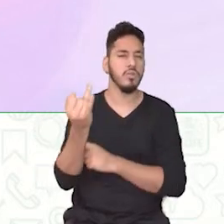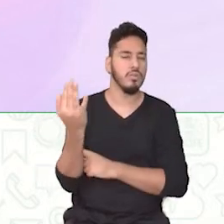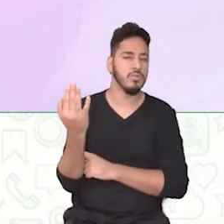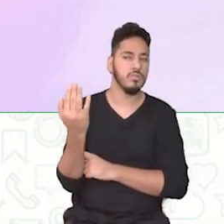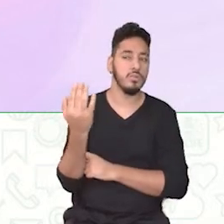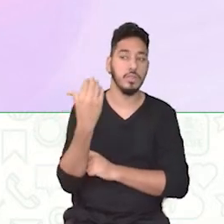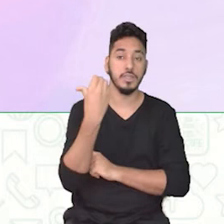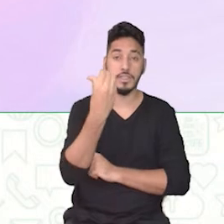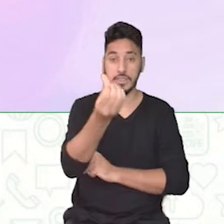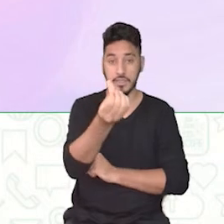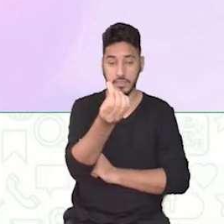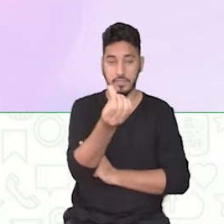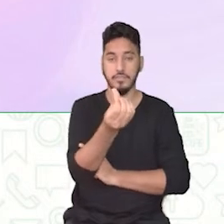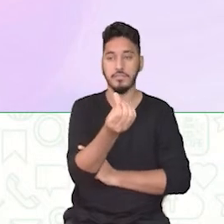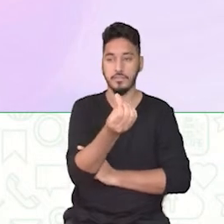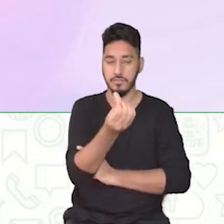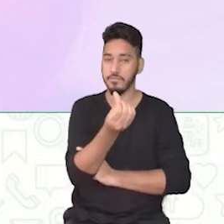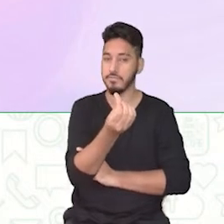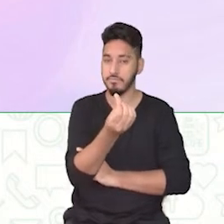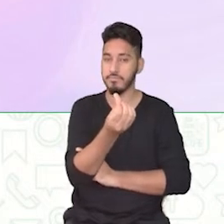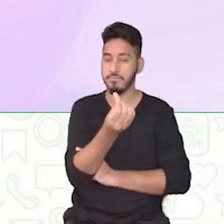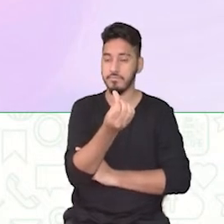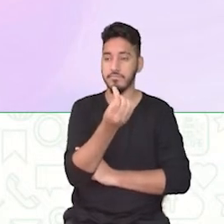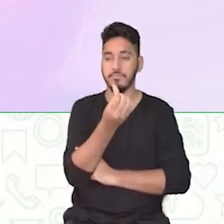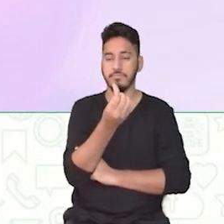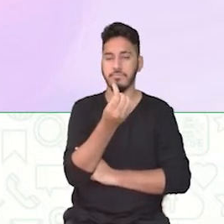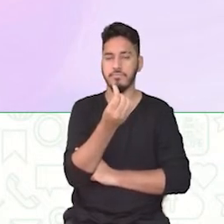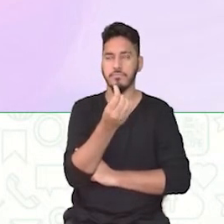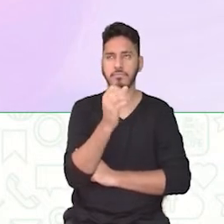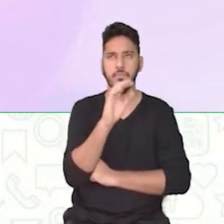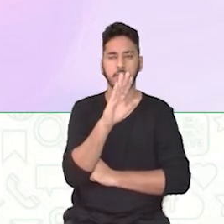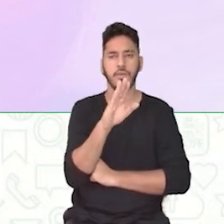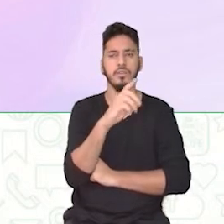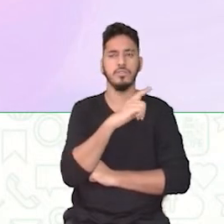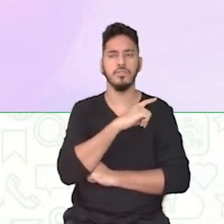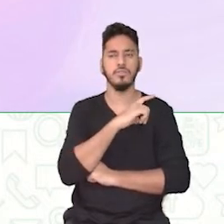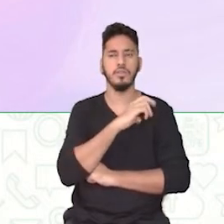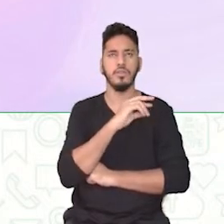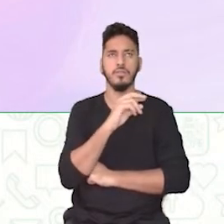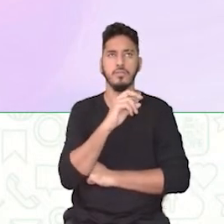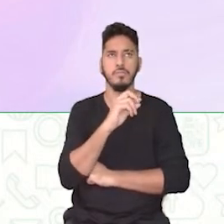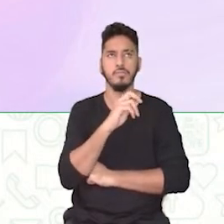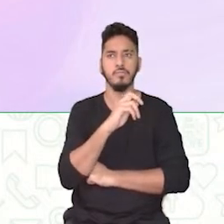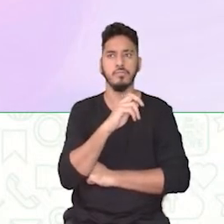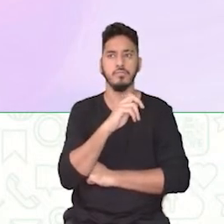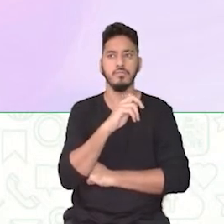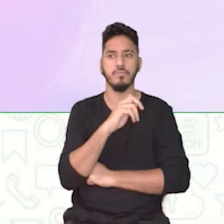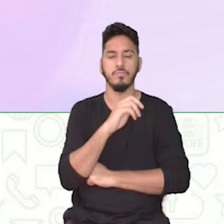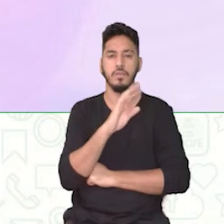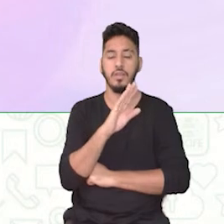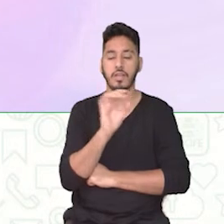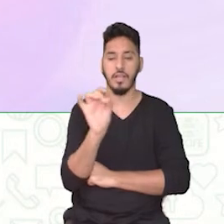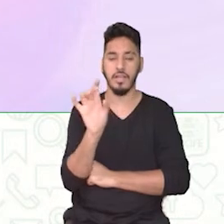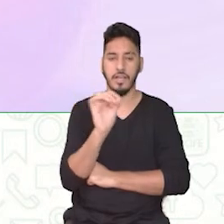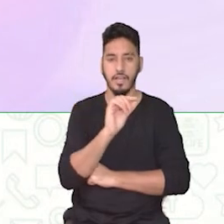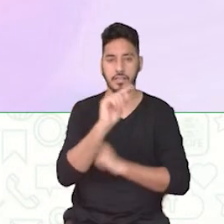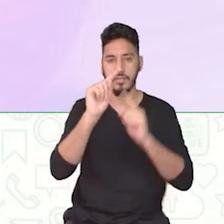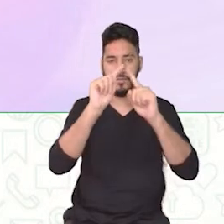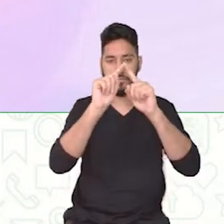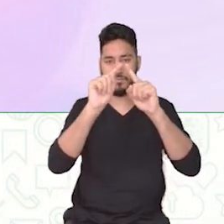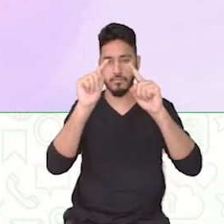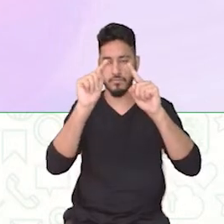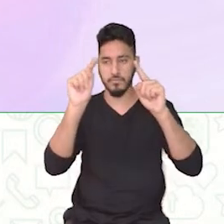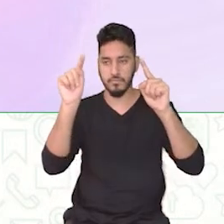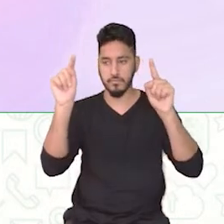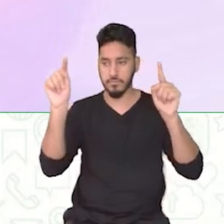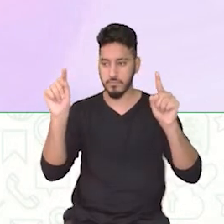São 6 quadrinhos, certo? Só que eu tenho cada tracinho dos lados, está vendo